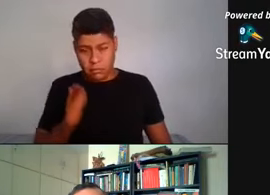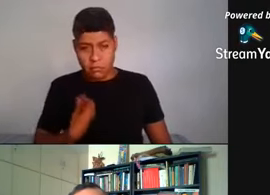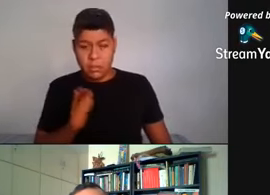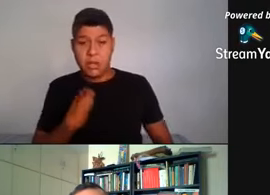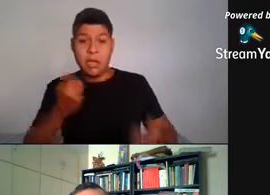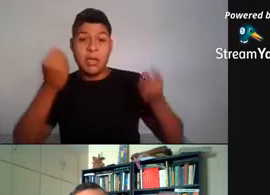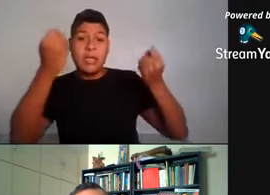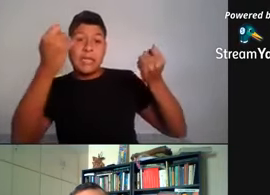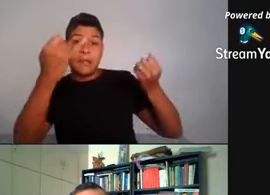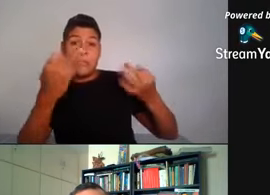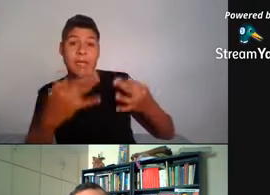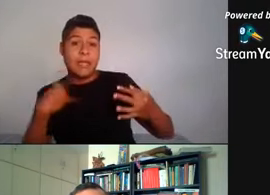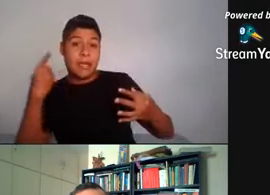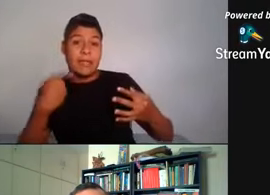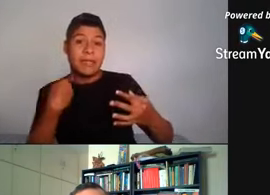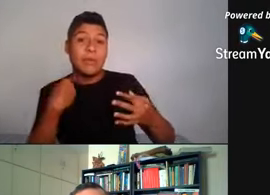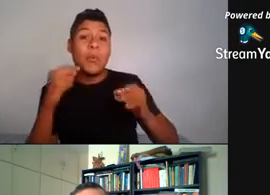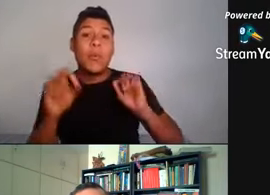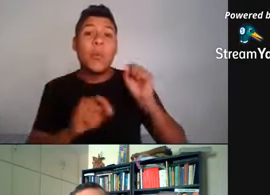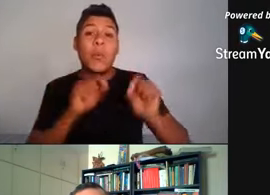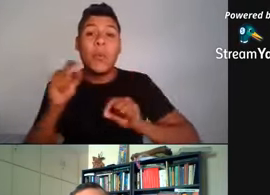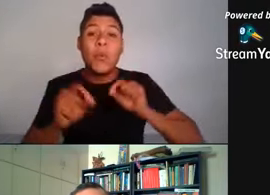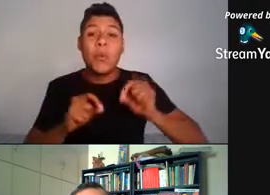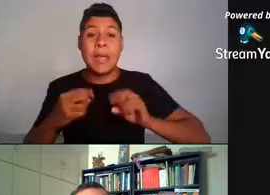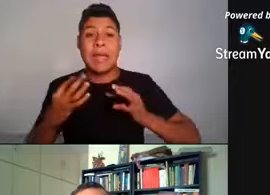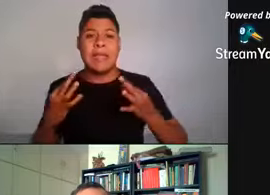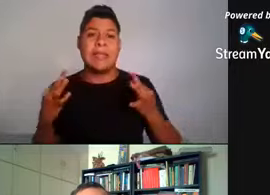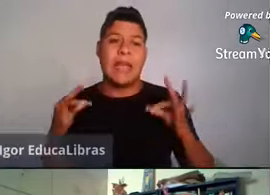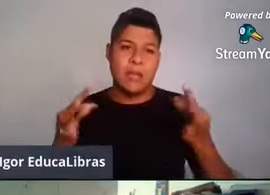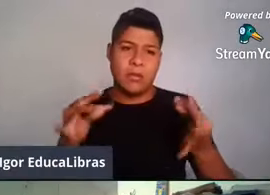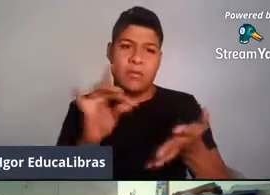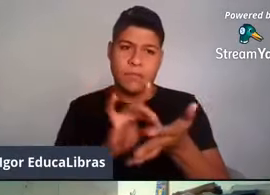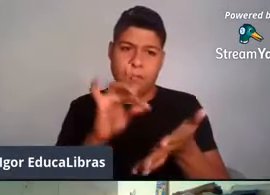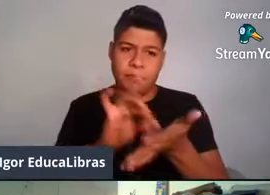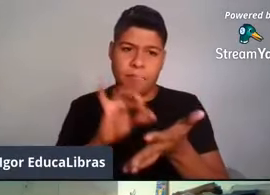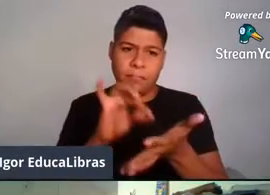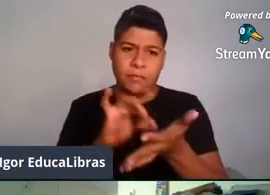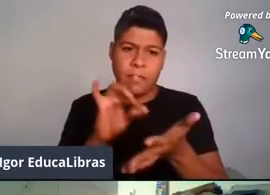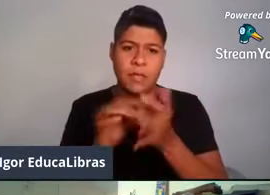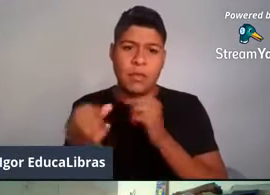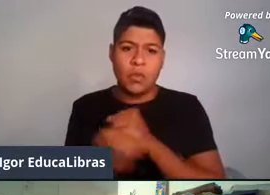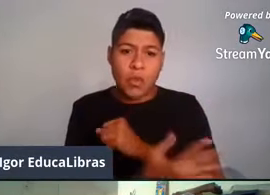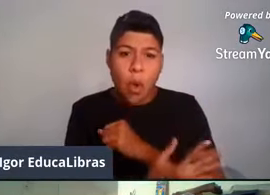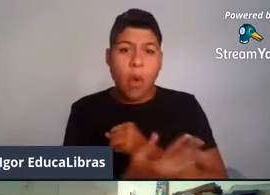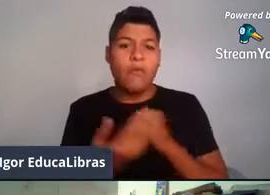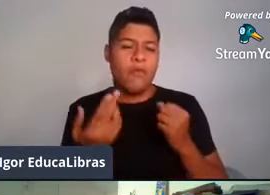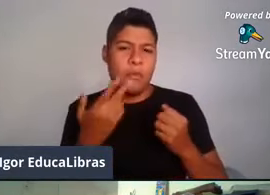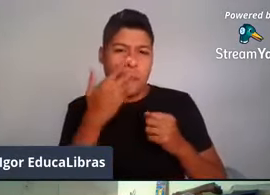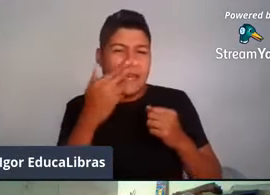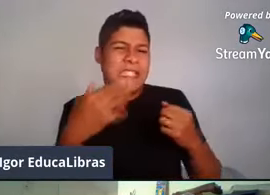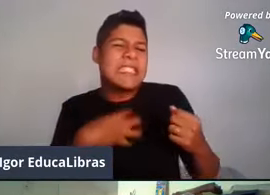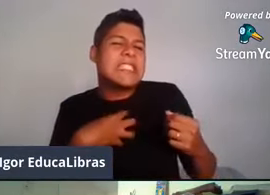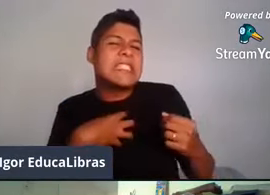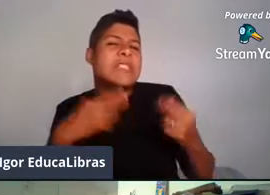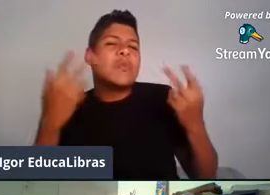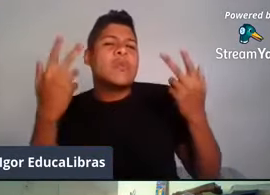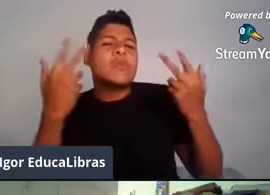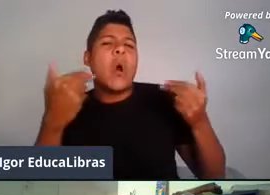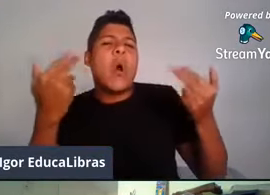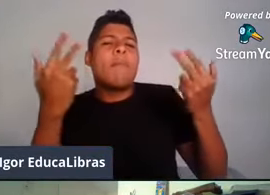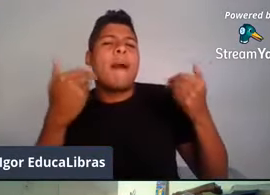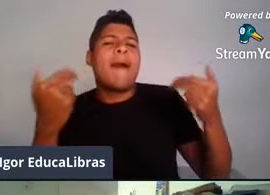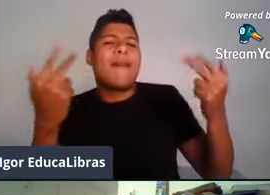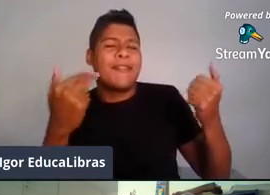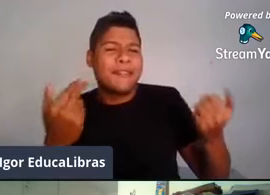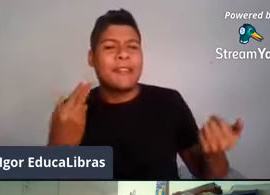relatando que, de fato, a tecnologia e esse novo normal que a gente vai ver, né, está vendo já, que é